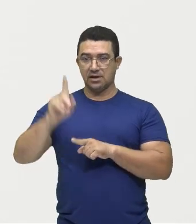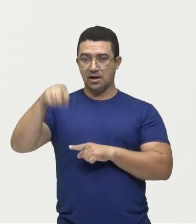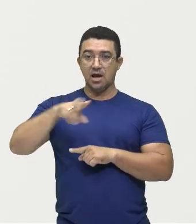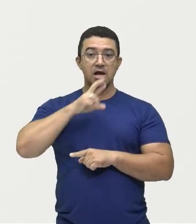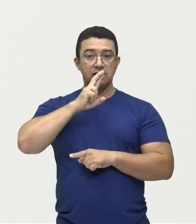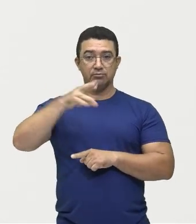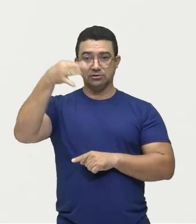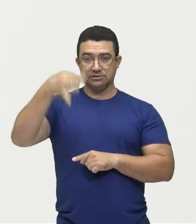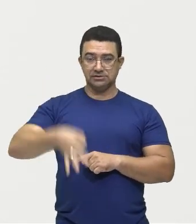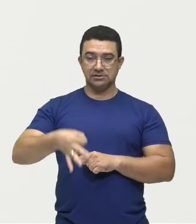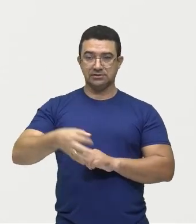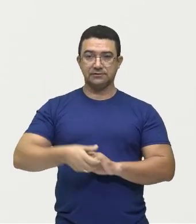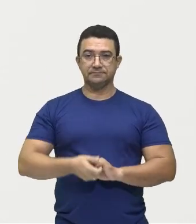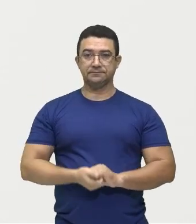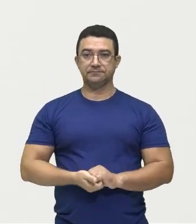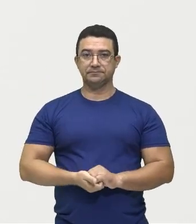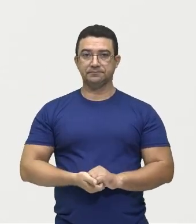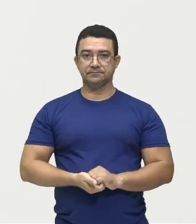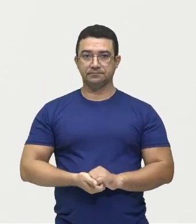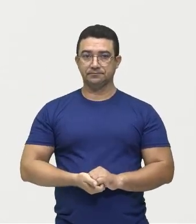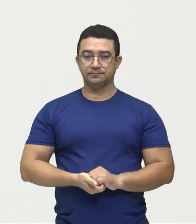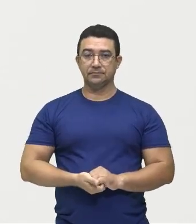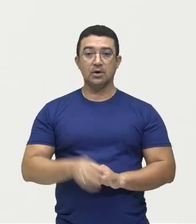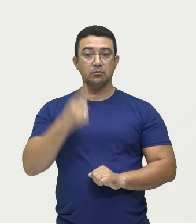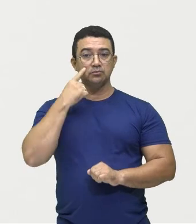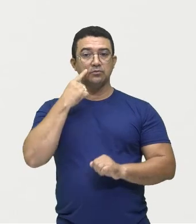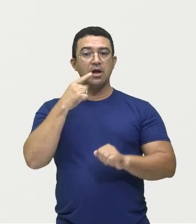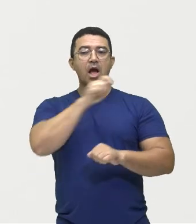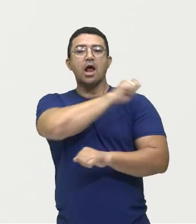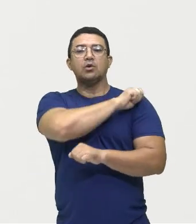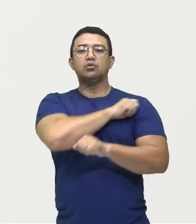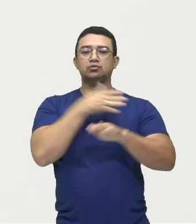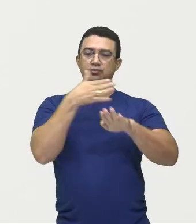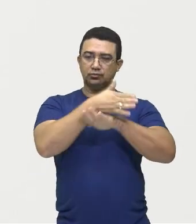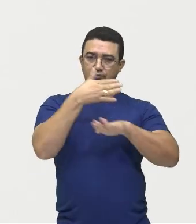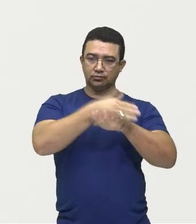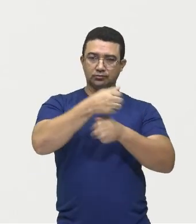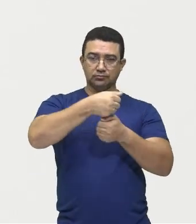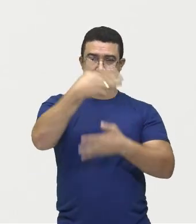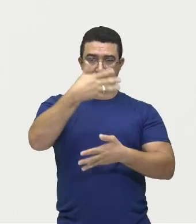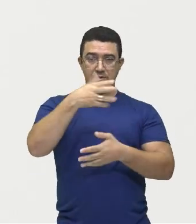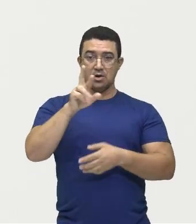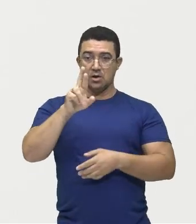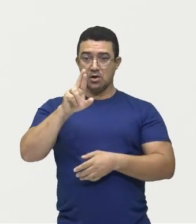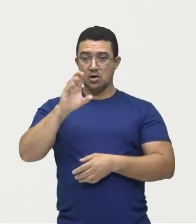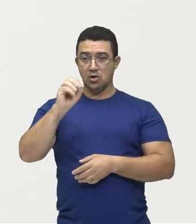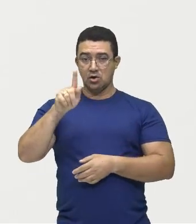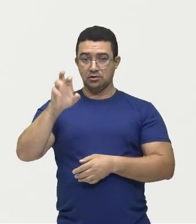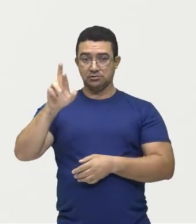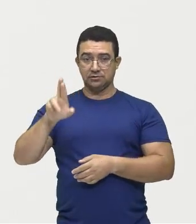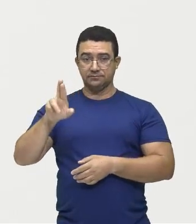número 27, tá bom? Vamos ver como é que tá a participação aqui. O Roger colocou